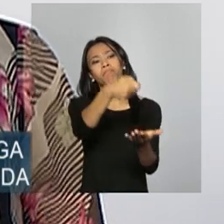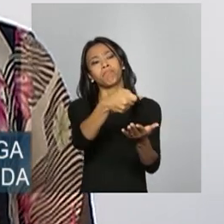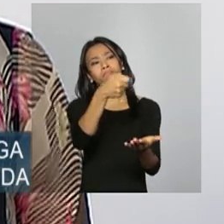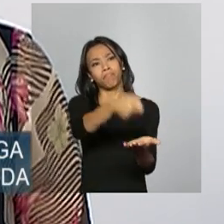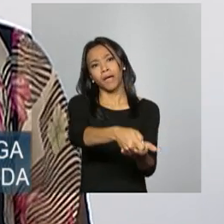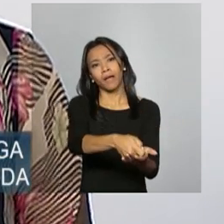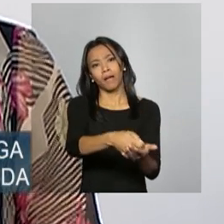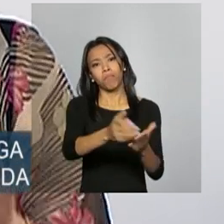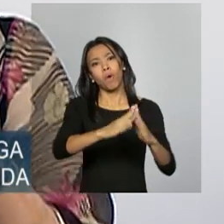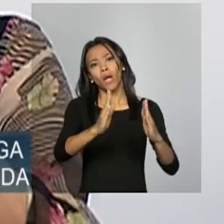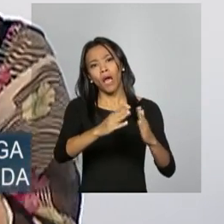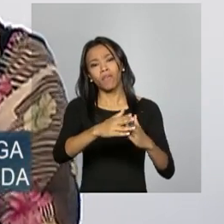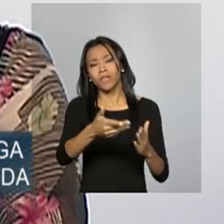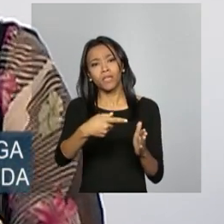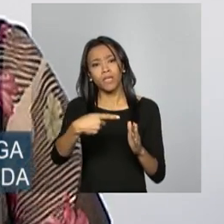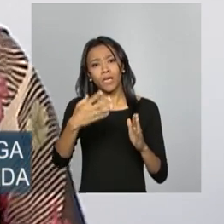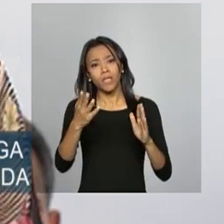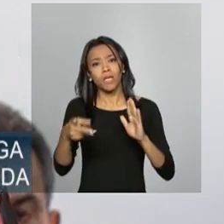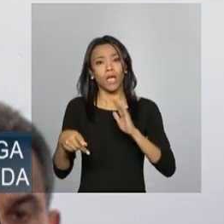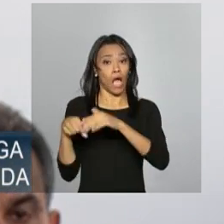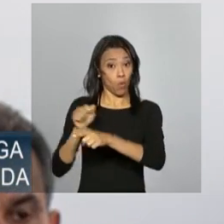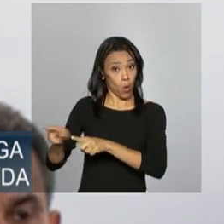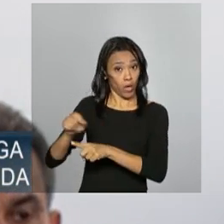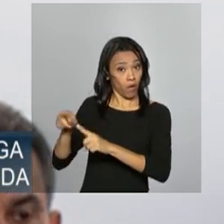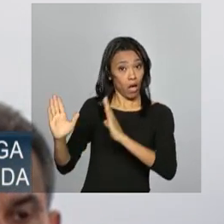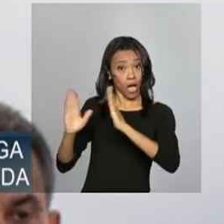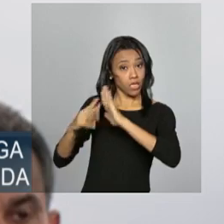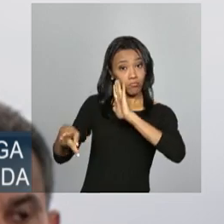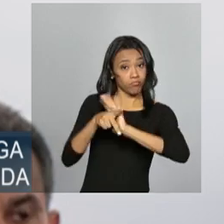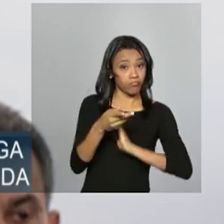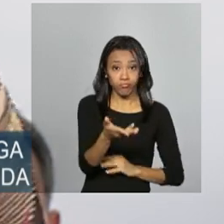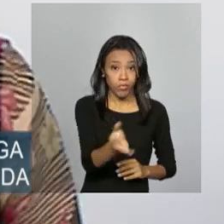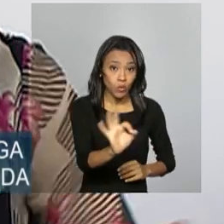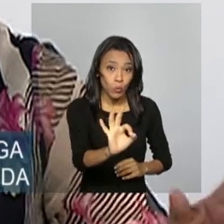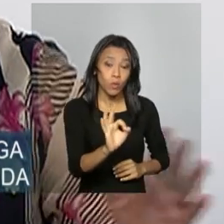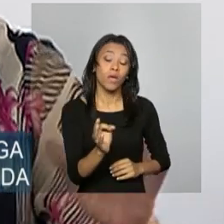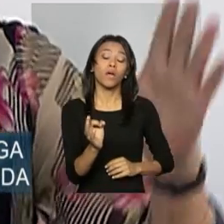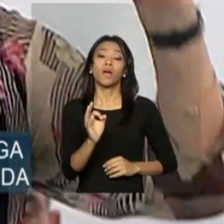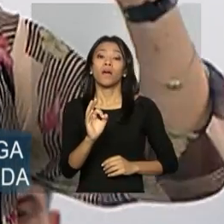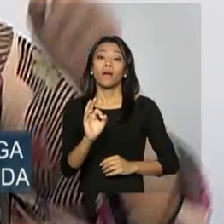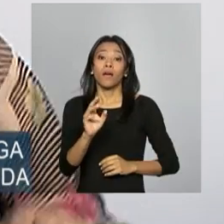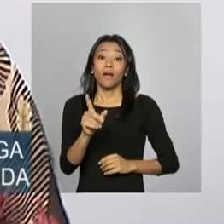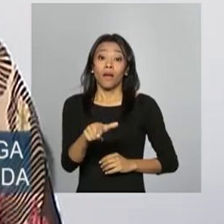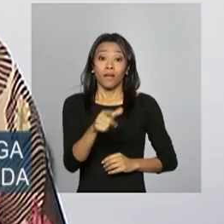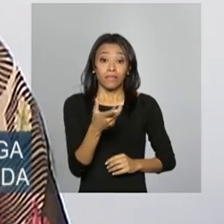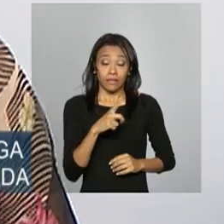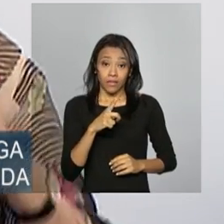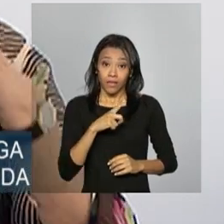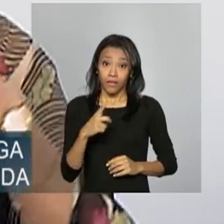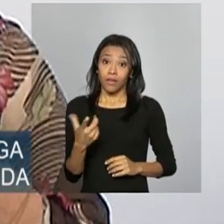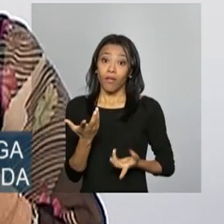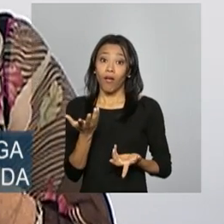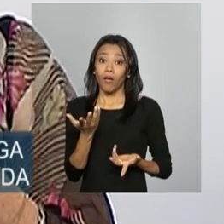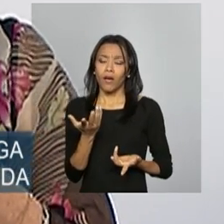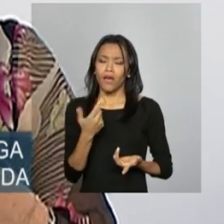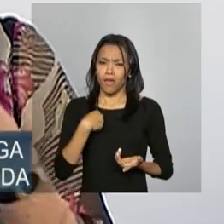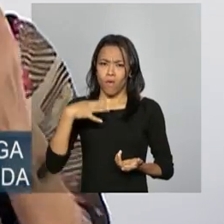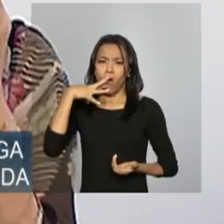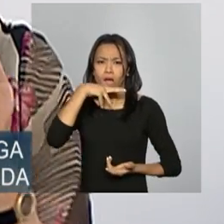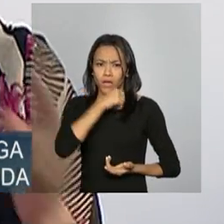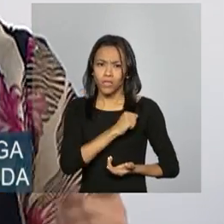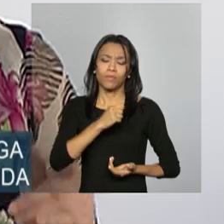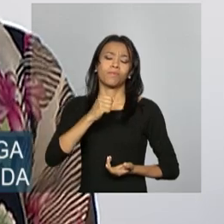seu. A vantagem do Minha Casa Minha Vida, são inúmeras as vantagens, mas eu acho